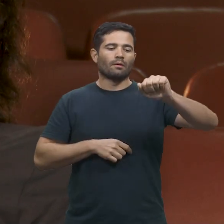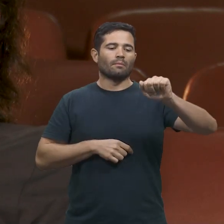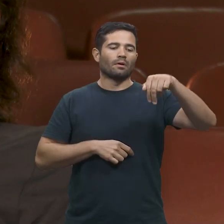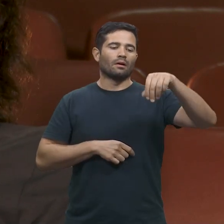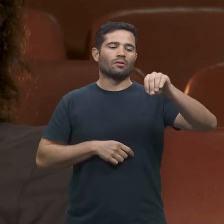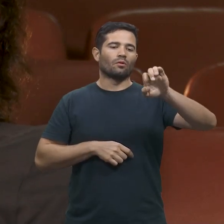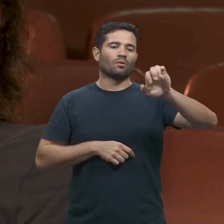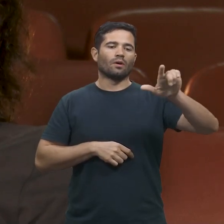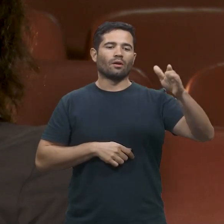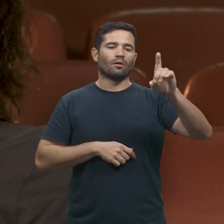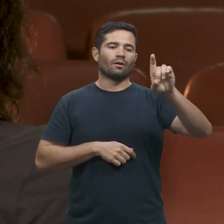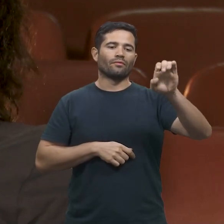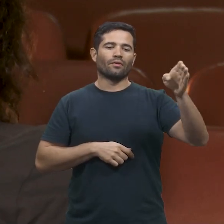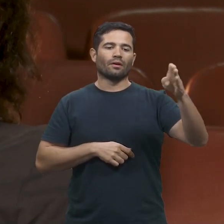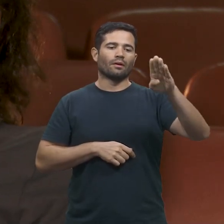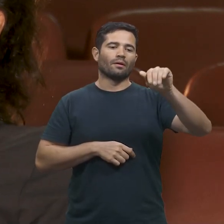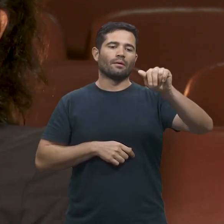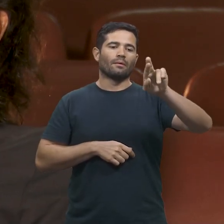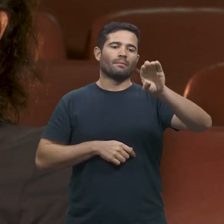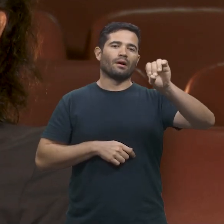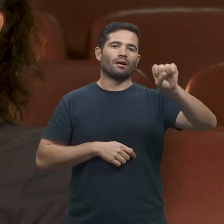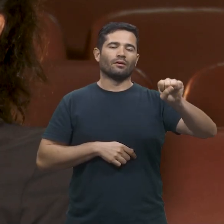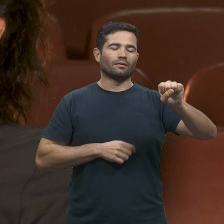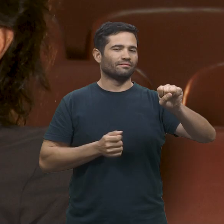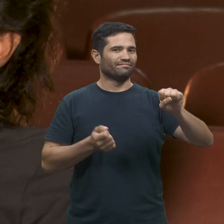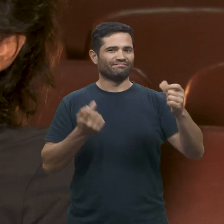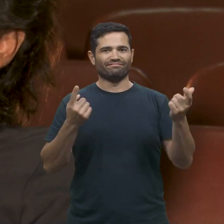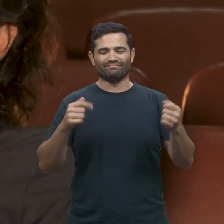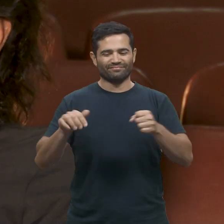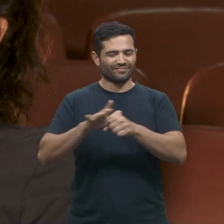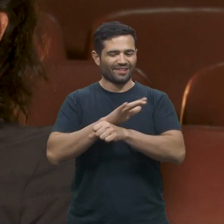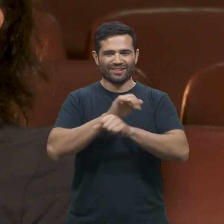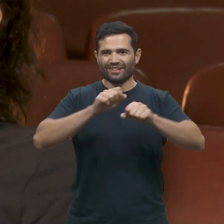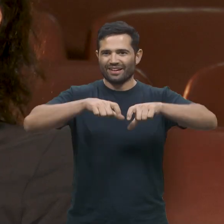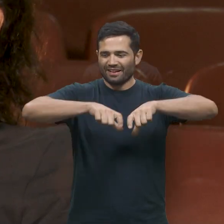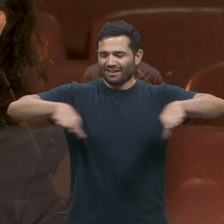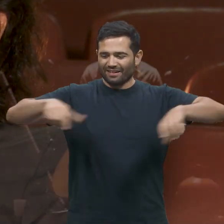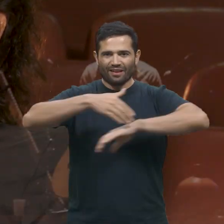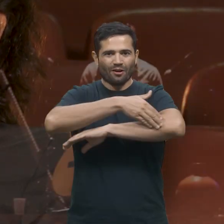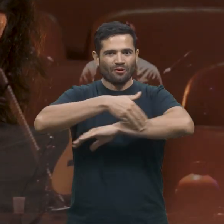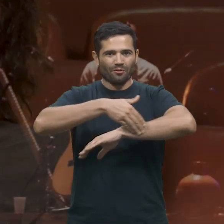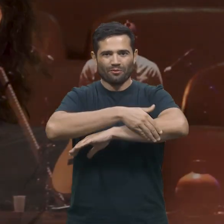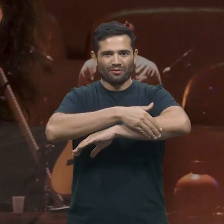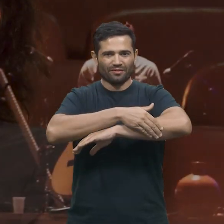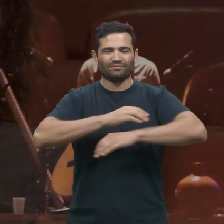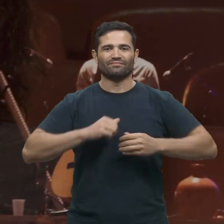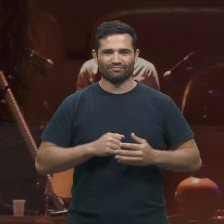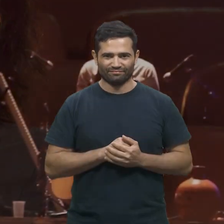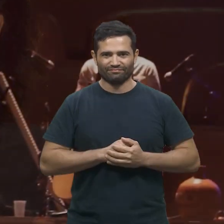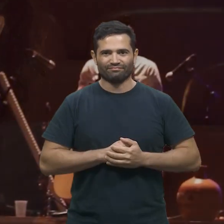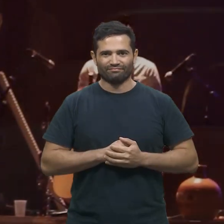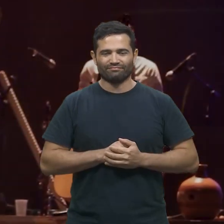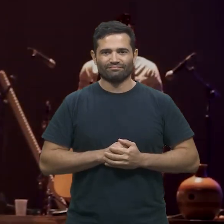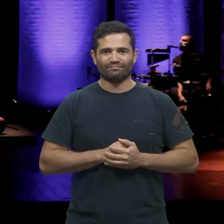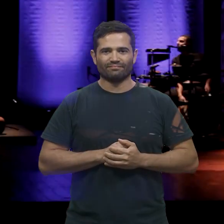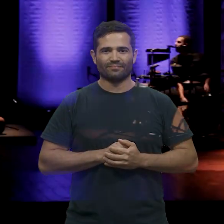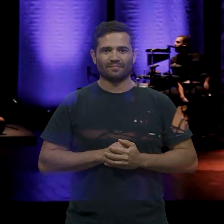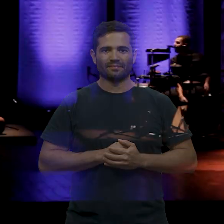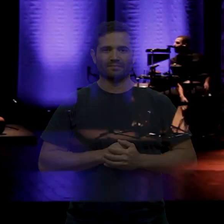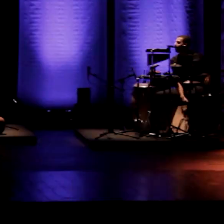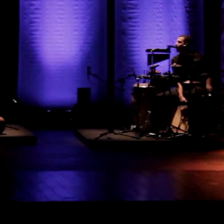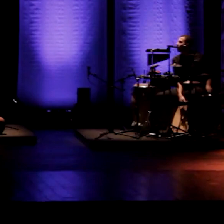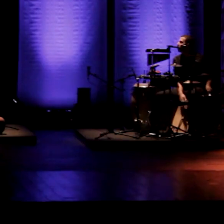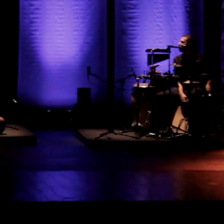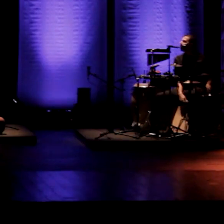acho que não tinha como eu não ter me tornado um artista com essas influências ao redor do meu jardim, né, ao redor da minha casa.